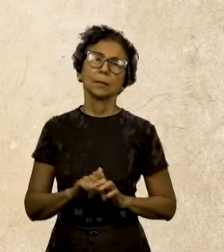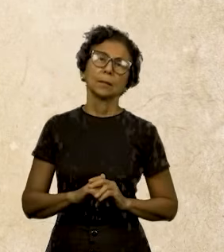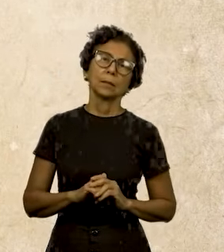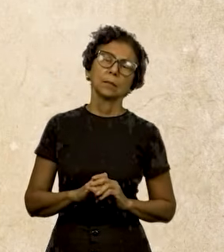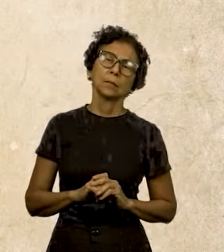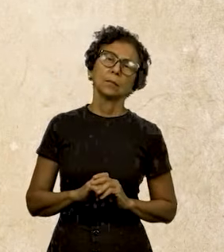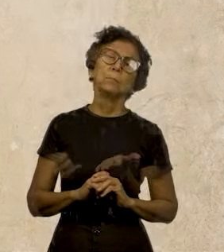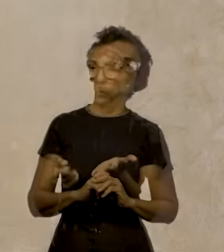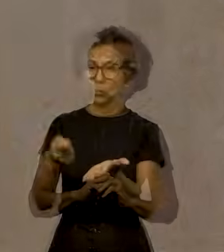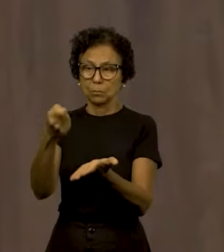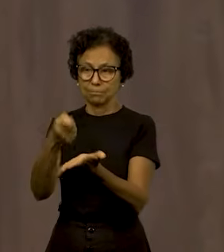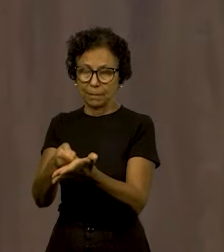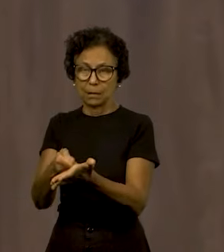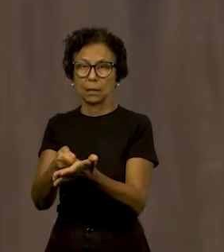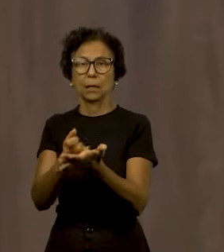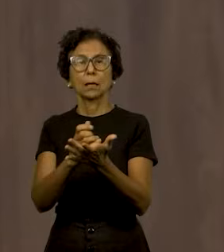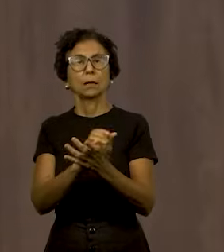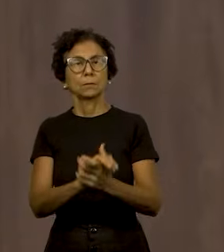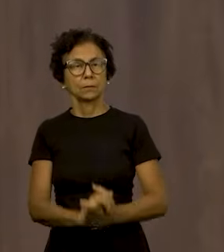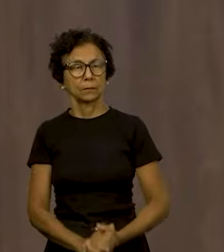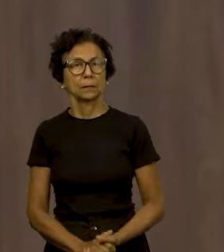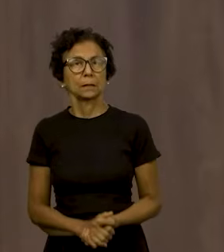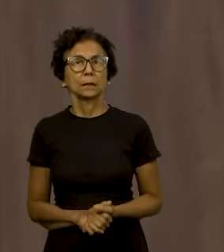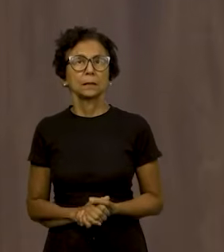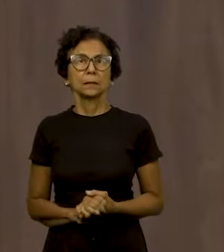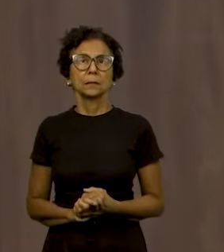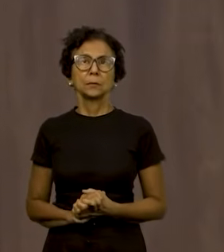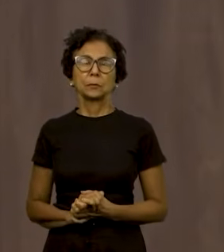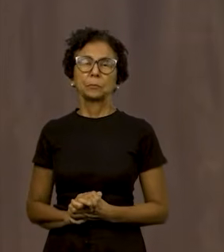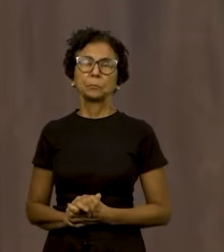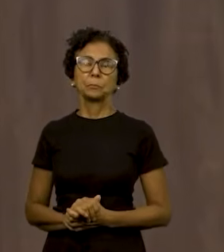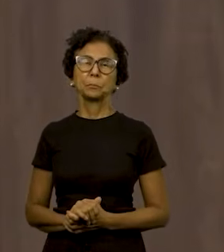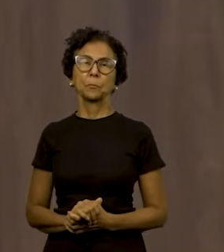uma província, né? Então era um reino cliente